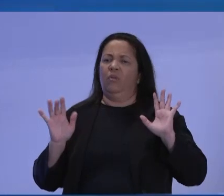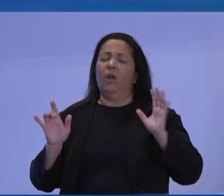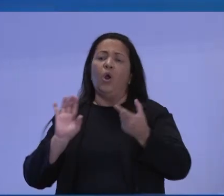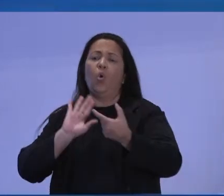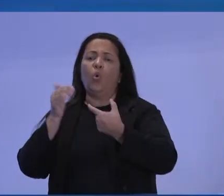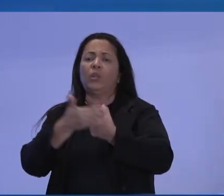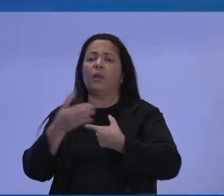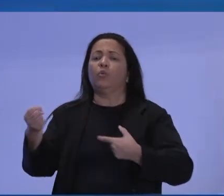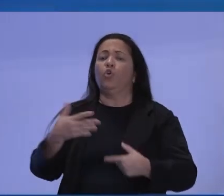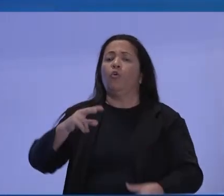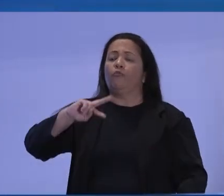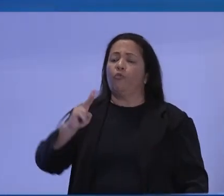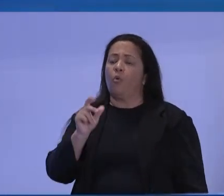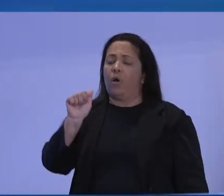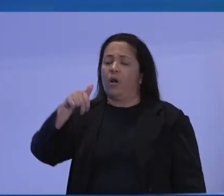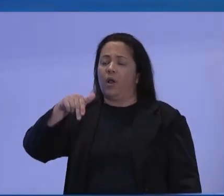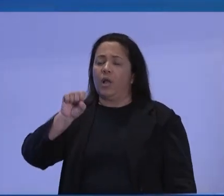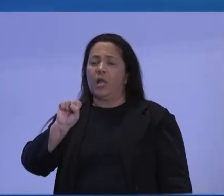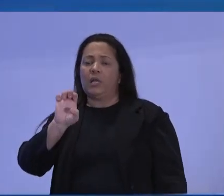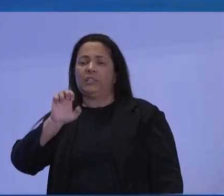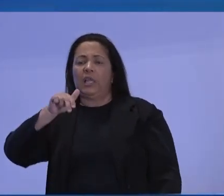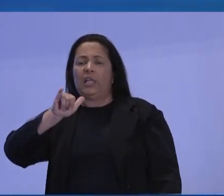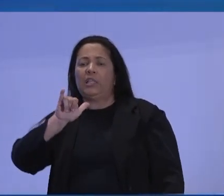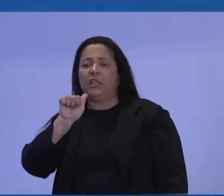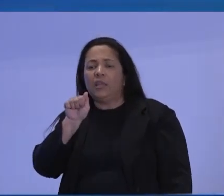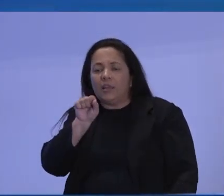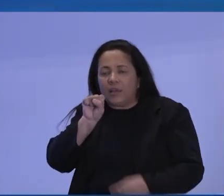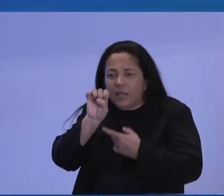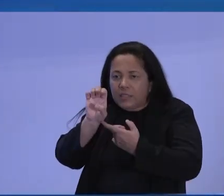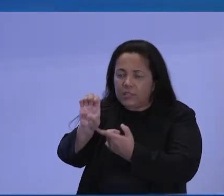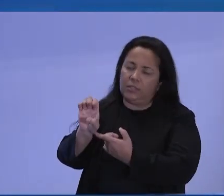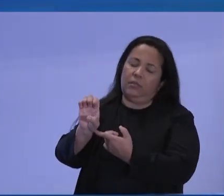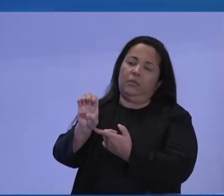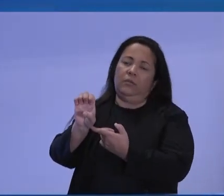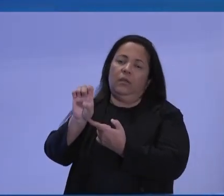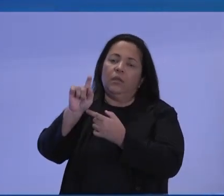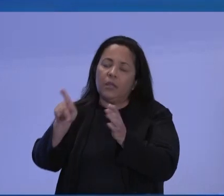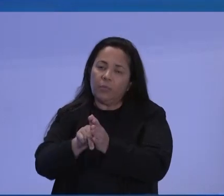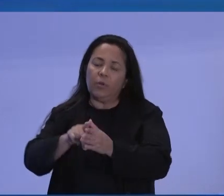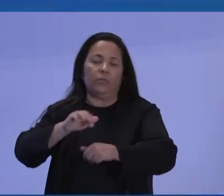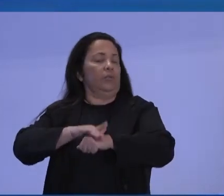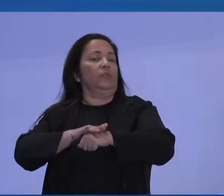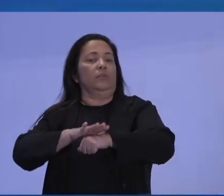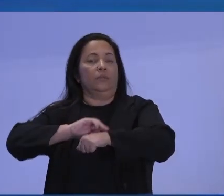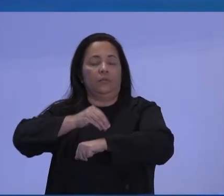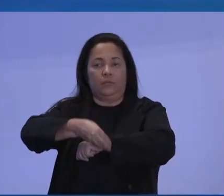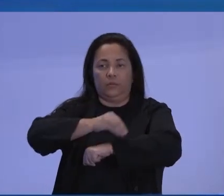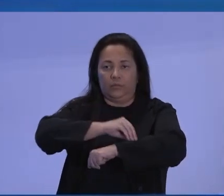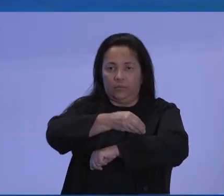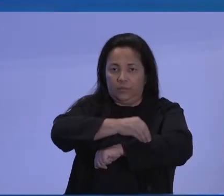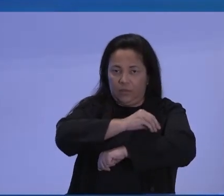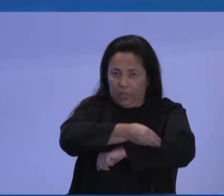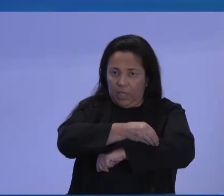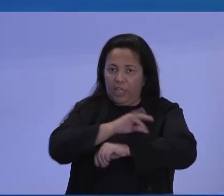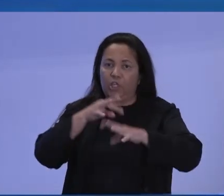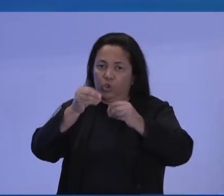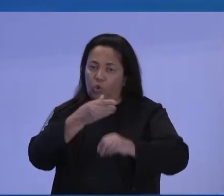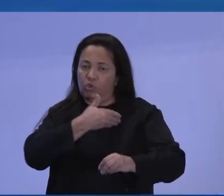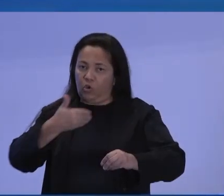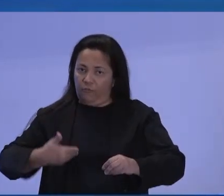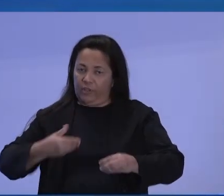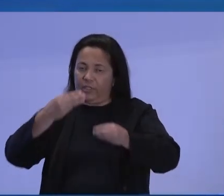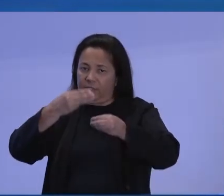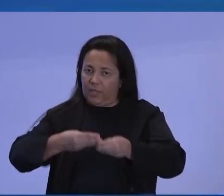documentos oficiais da administração centralizada e descentralizada da União e dos Estados.